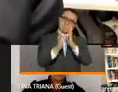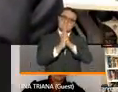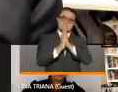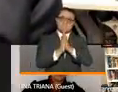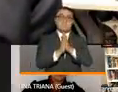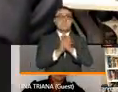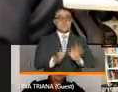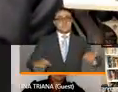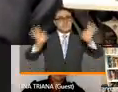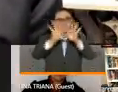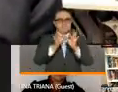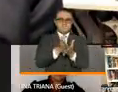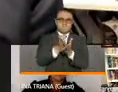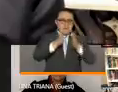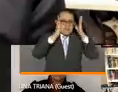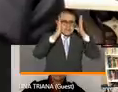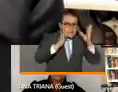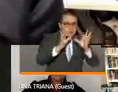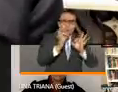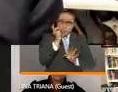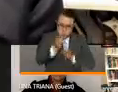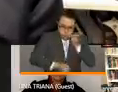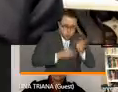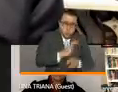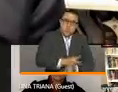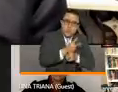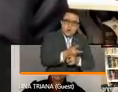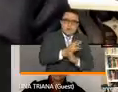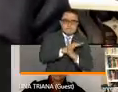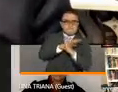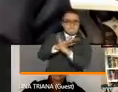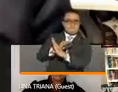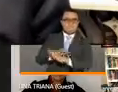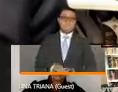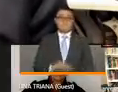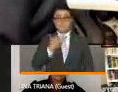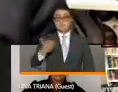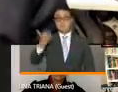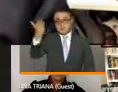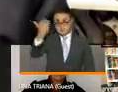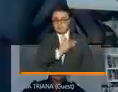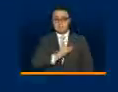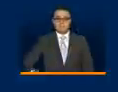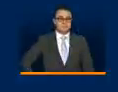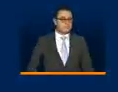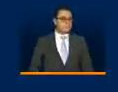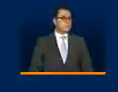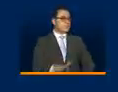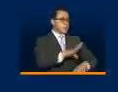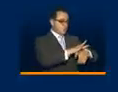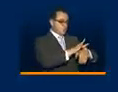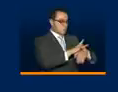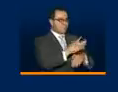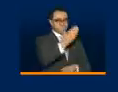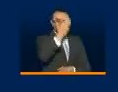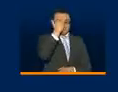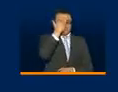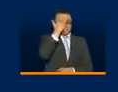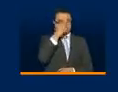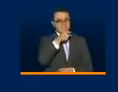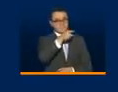manter toda a atenção, todo o cuidado e toda a prevenção. Muchas gracias, señor presidente. Doctor Yarbas, rápidamente, porque yo sé que usted